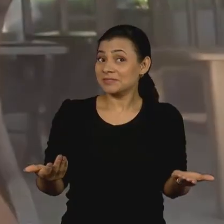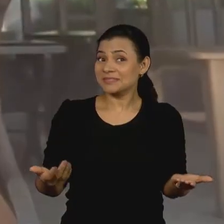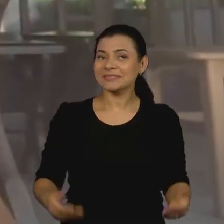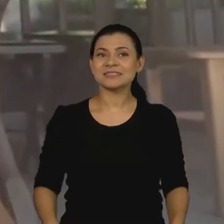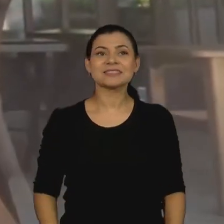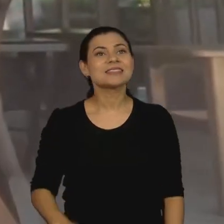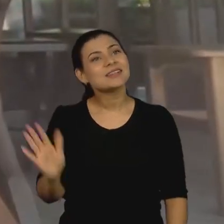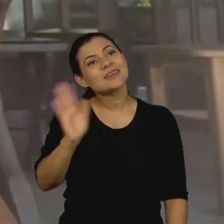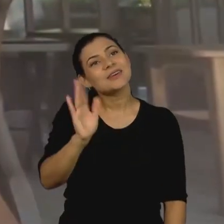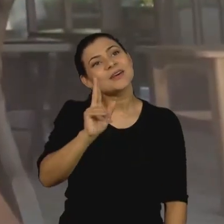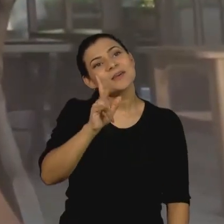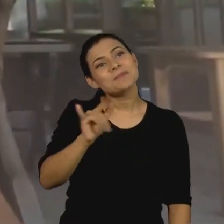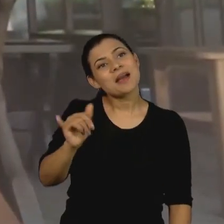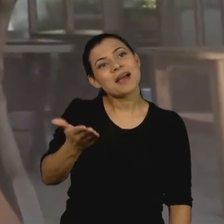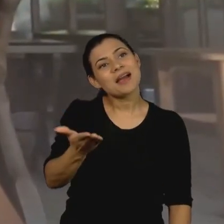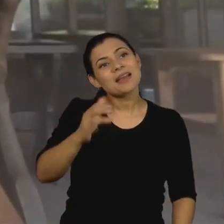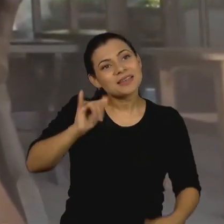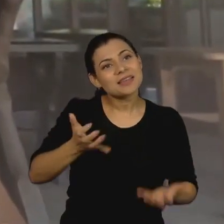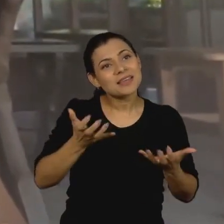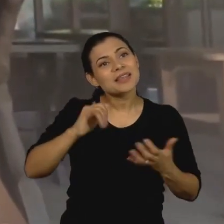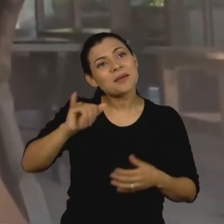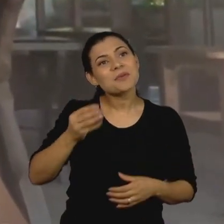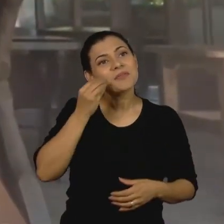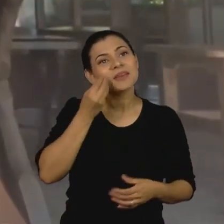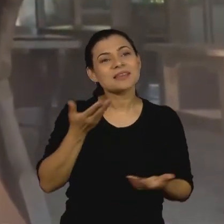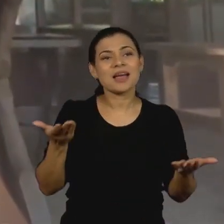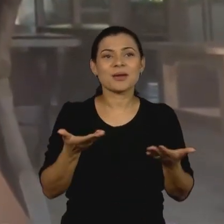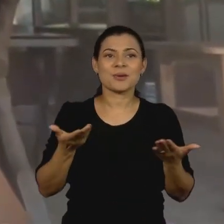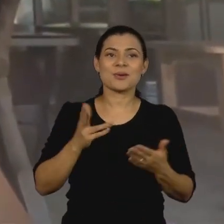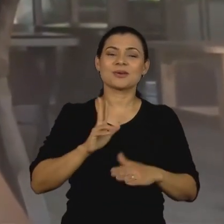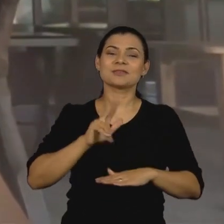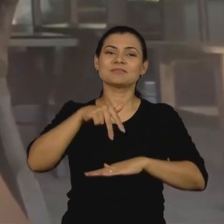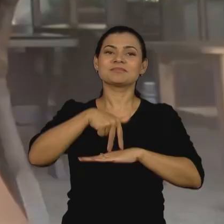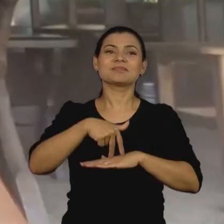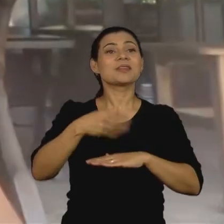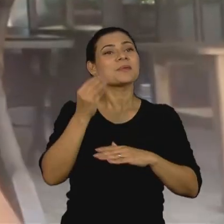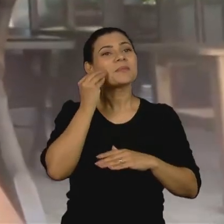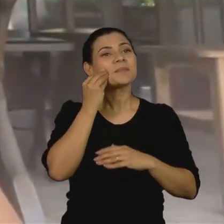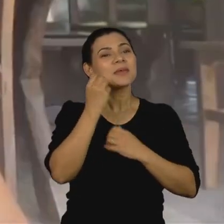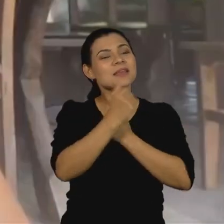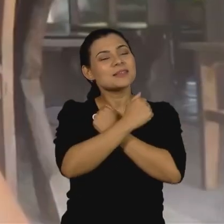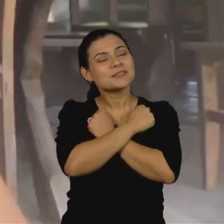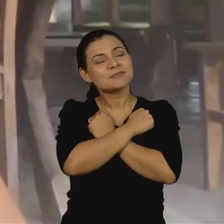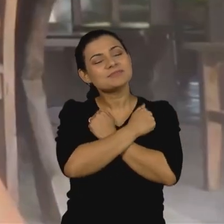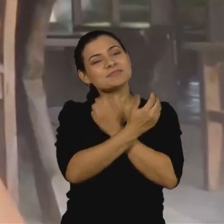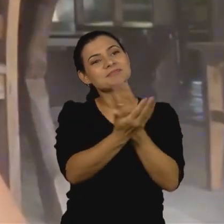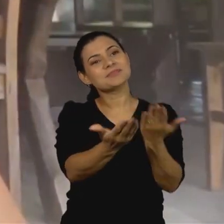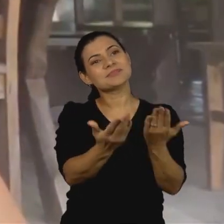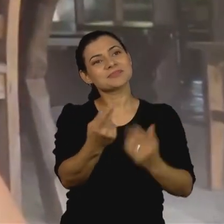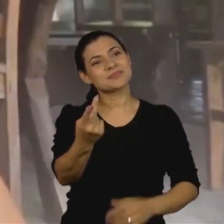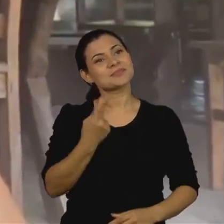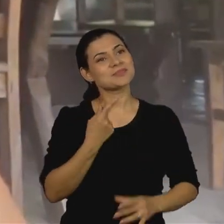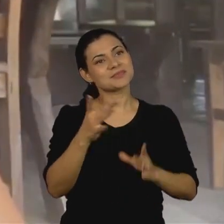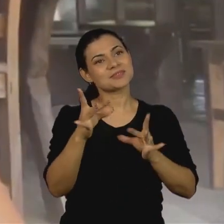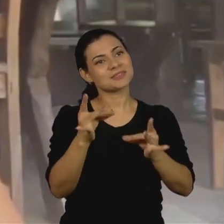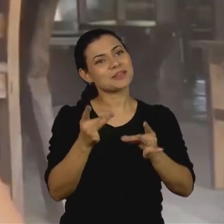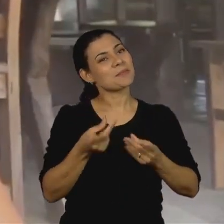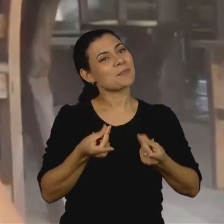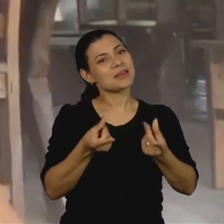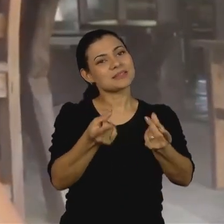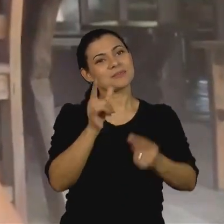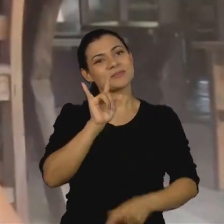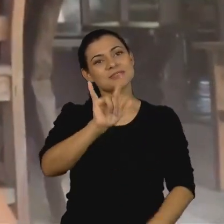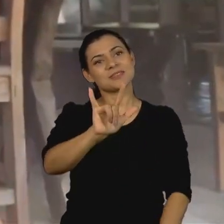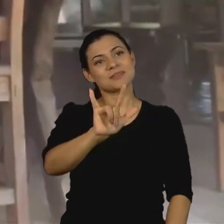Oi, pai. Queria aproveitar esse espaço aqui para te mandar um beijo. Estamos juntos para sempre. Te amo